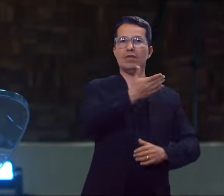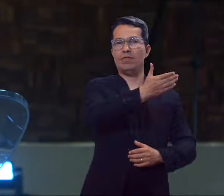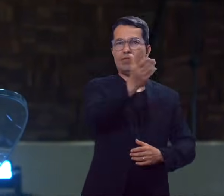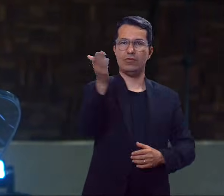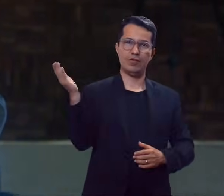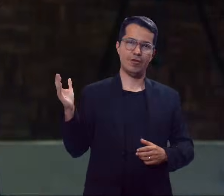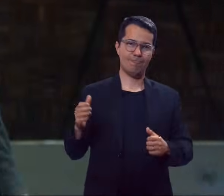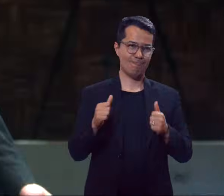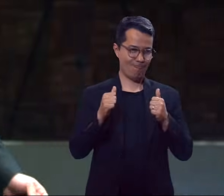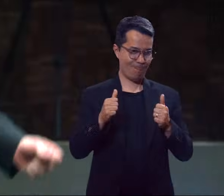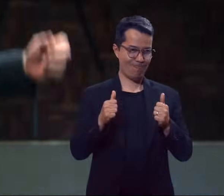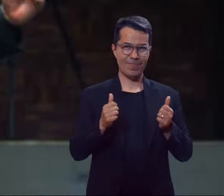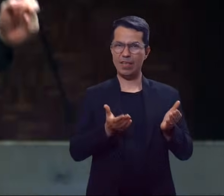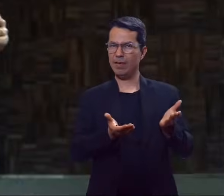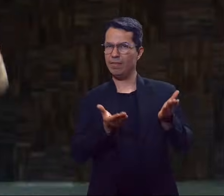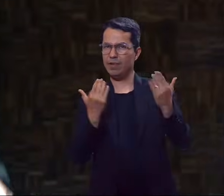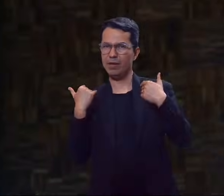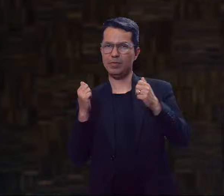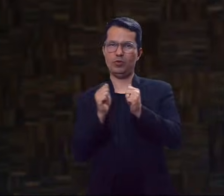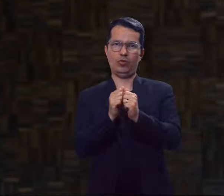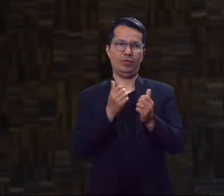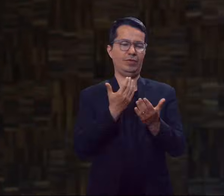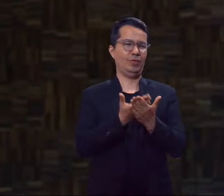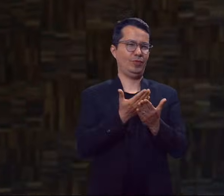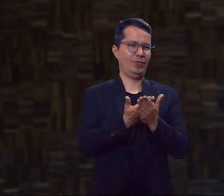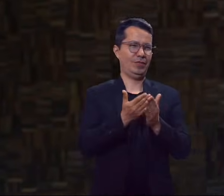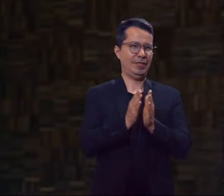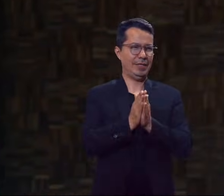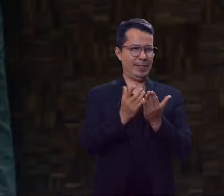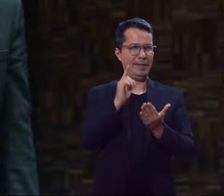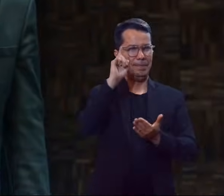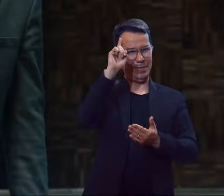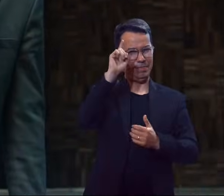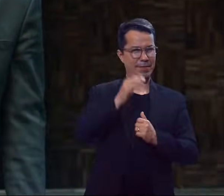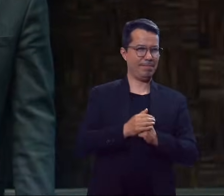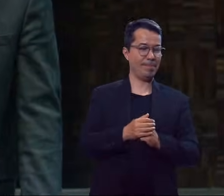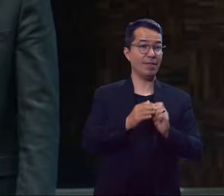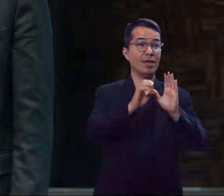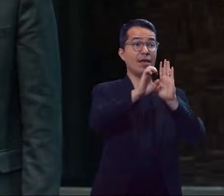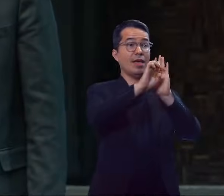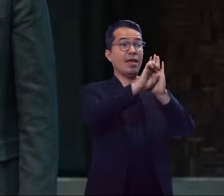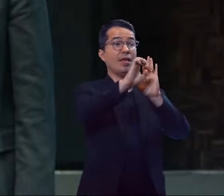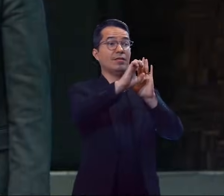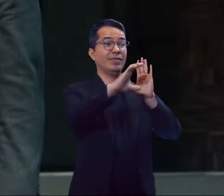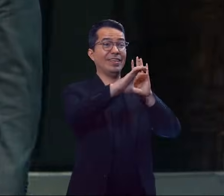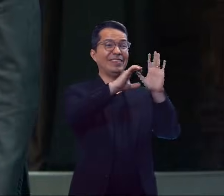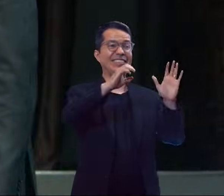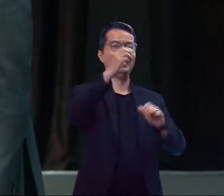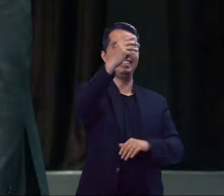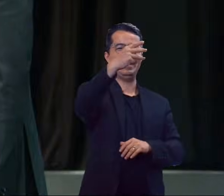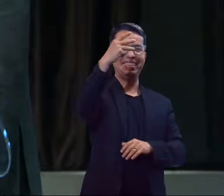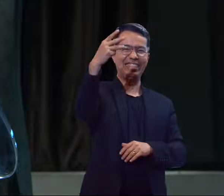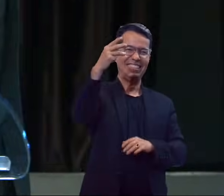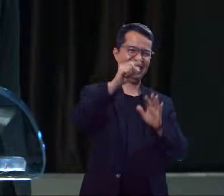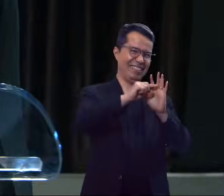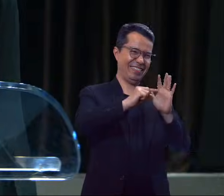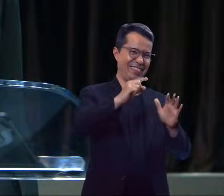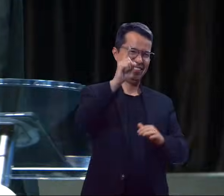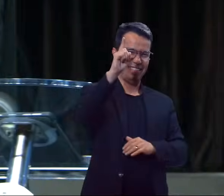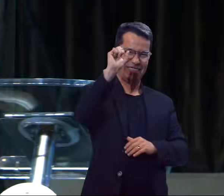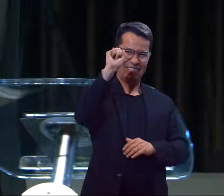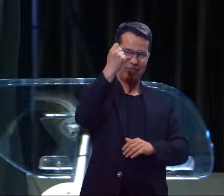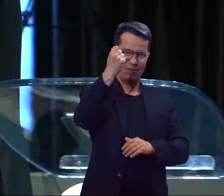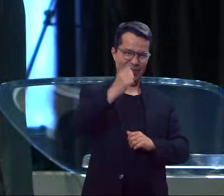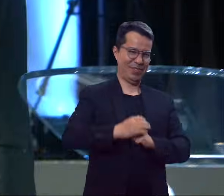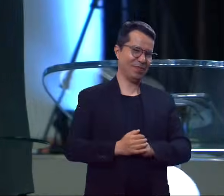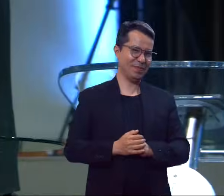estudar a palavra? Você trouxe Bíblia, abra em Êxodo capítulo 33, no versículo 18.